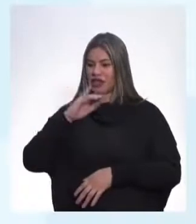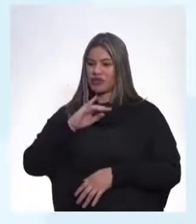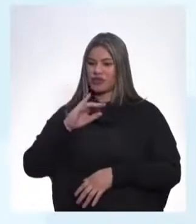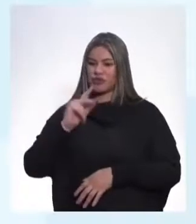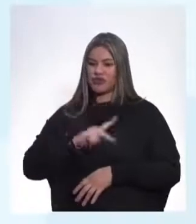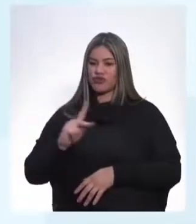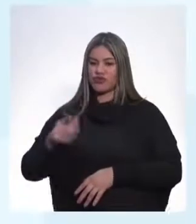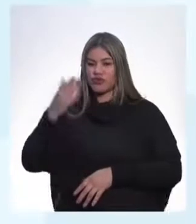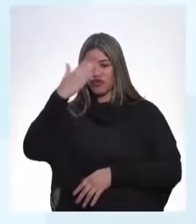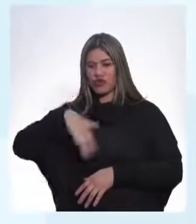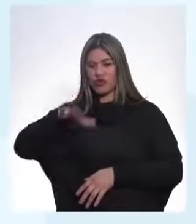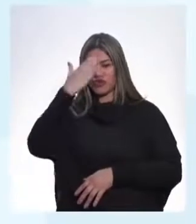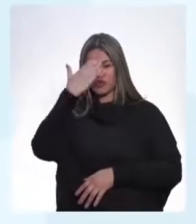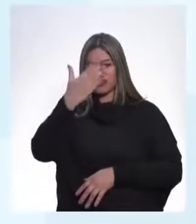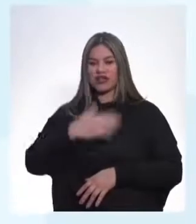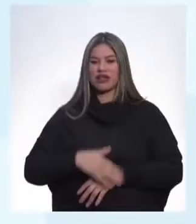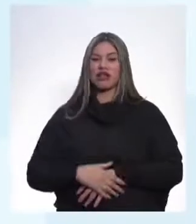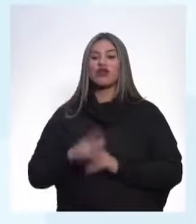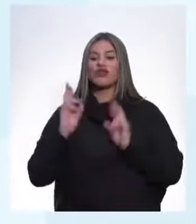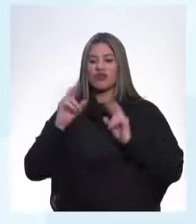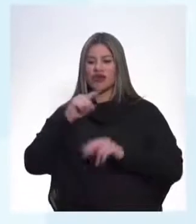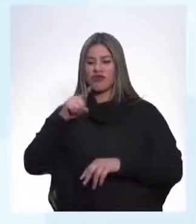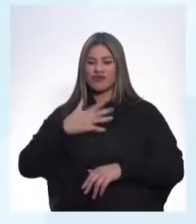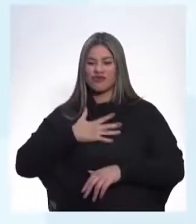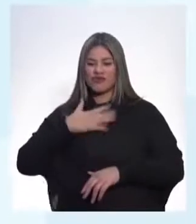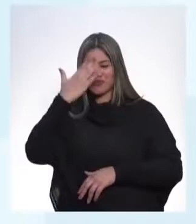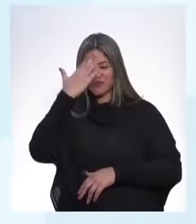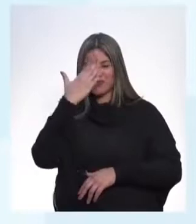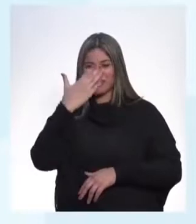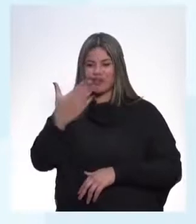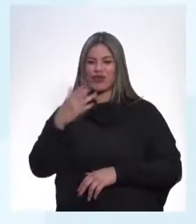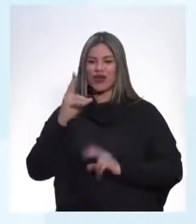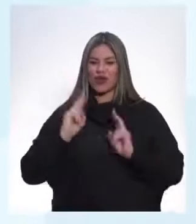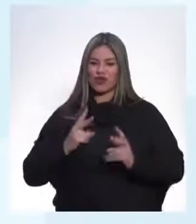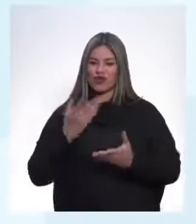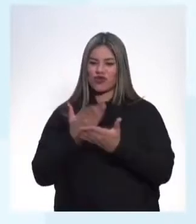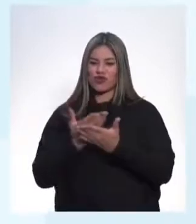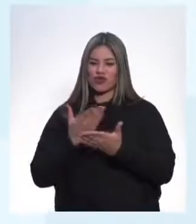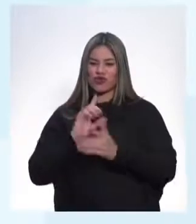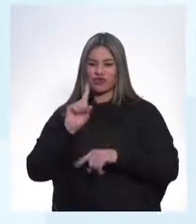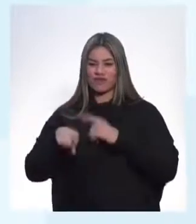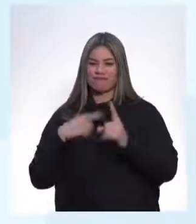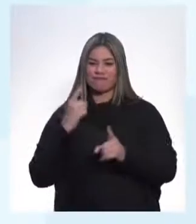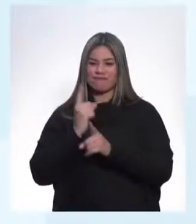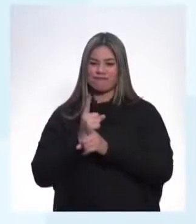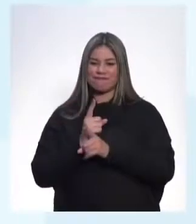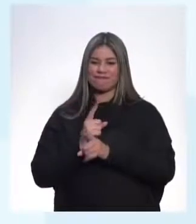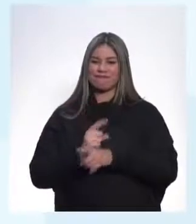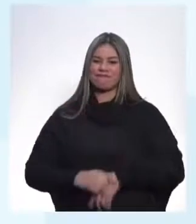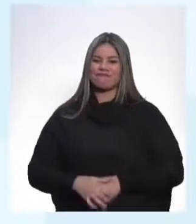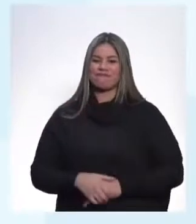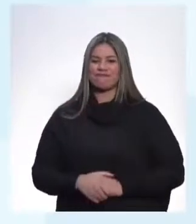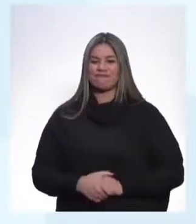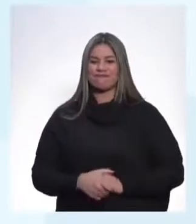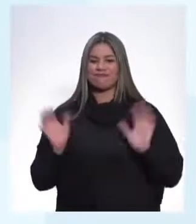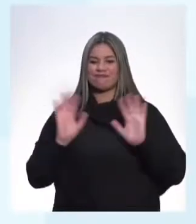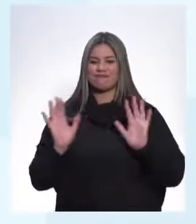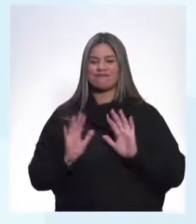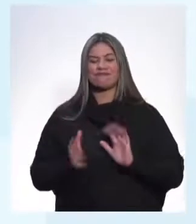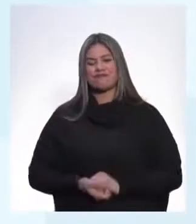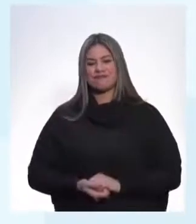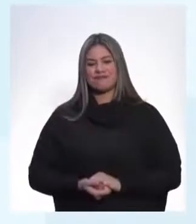galera. Valeu. Espero que vocês tenham gostado. Muito obrigado aí. Continue os estudos. Até a próxima, né, Ale? É isso aí. Tchau,